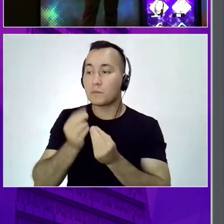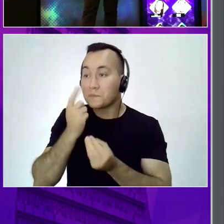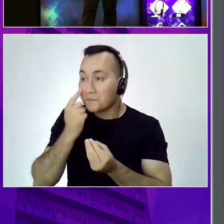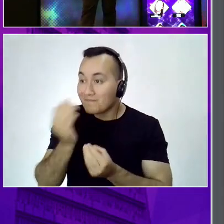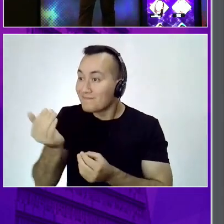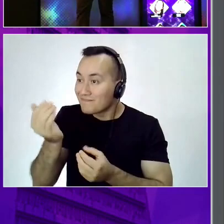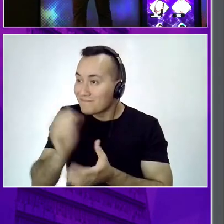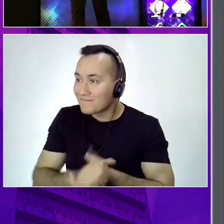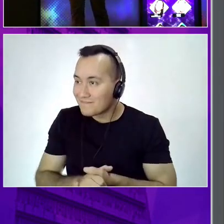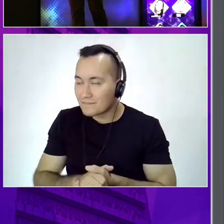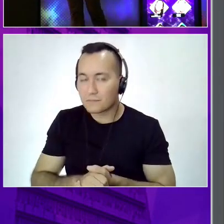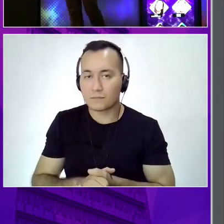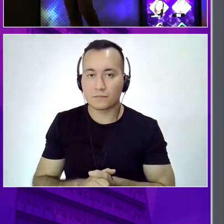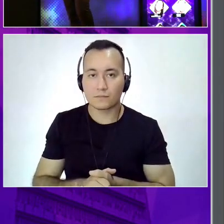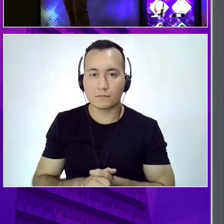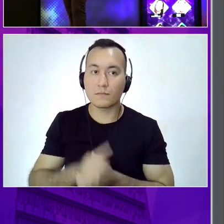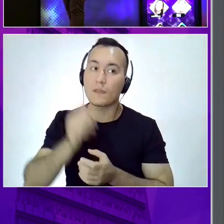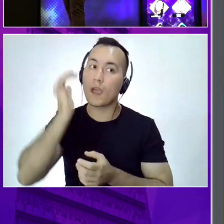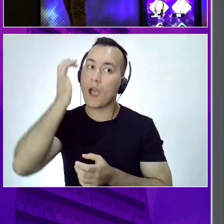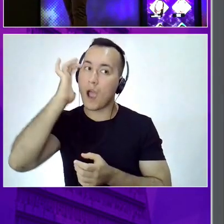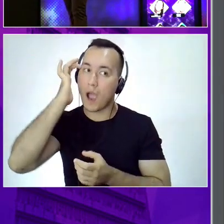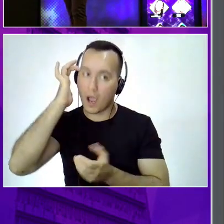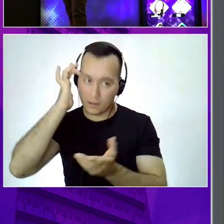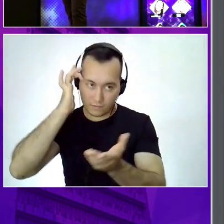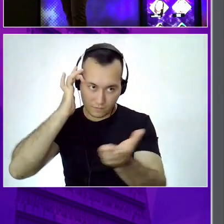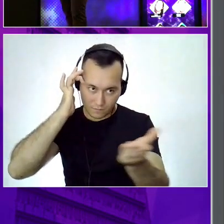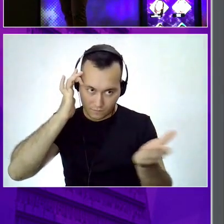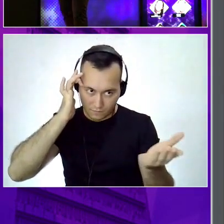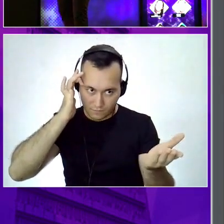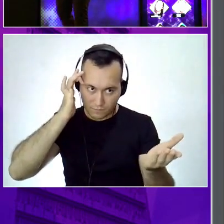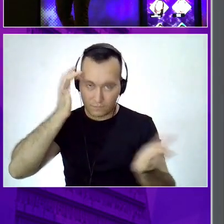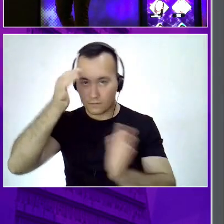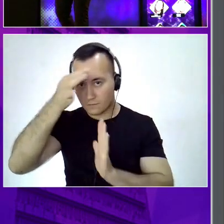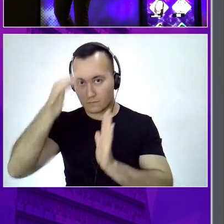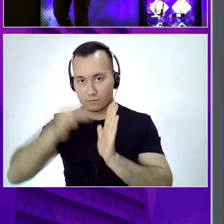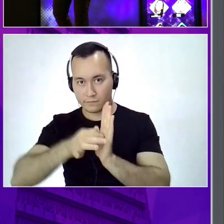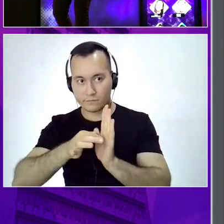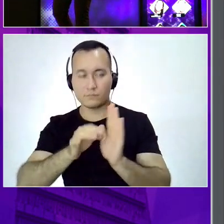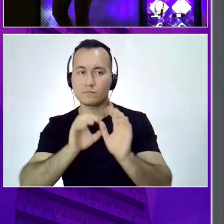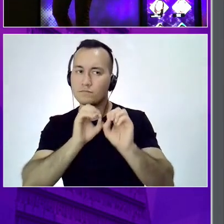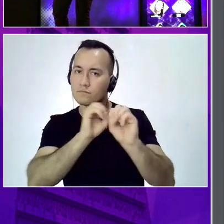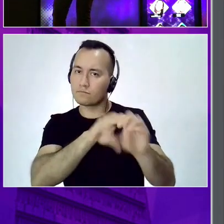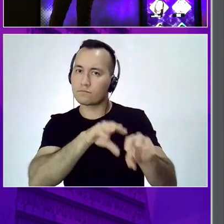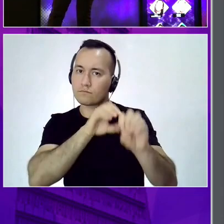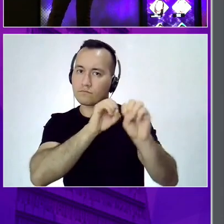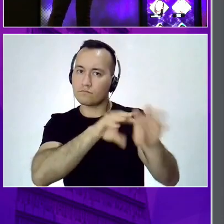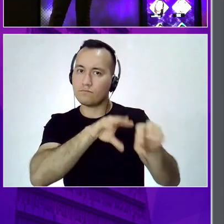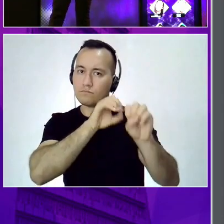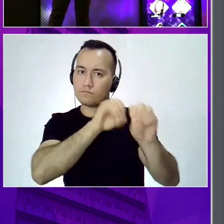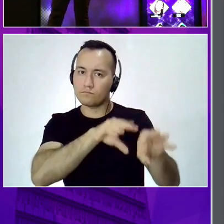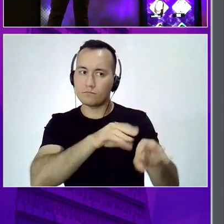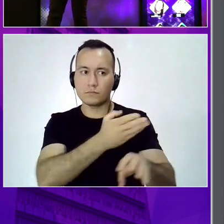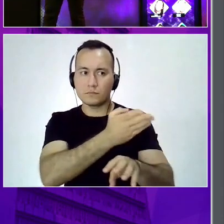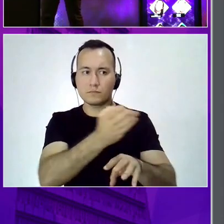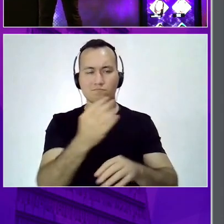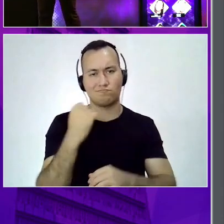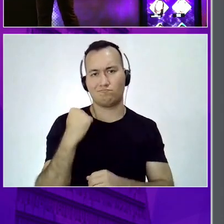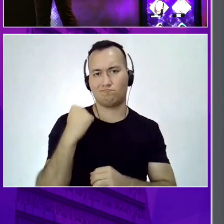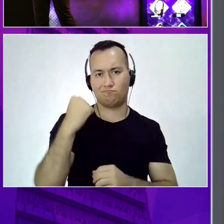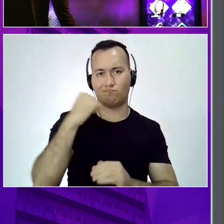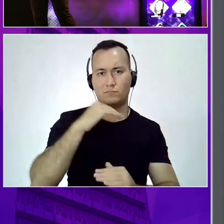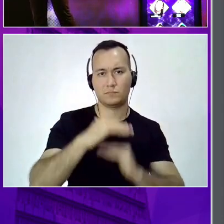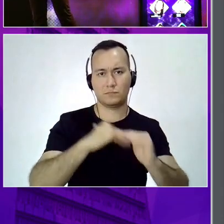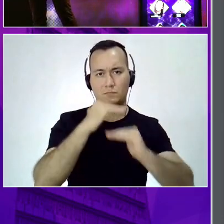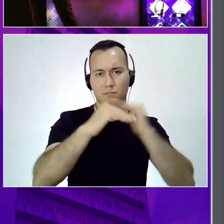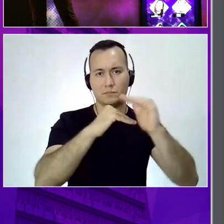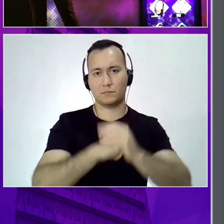poderia ajudar os colaboradores sendo mais empoderados nas suas carreiras, menos estressados